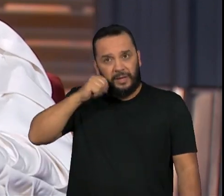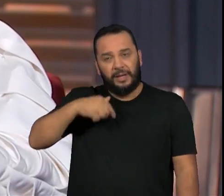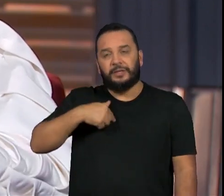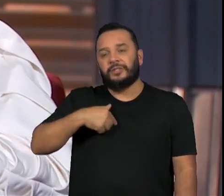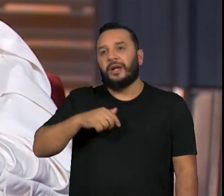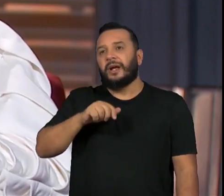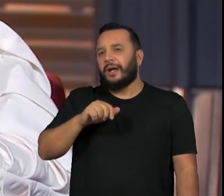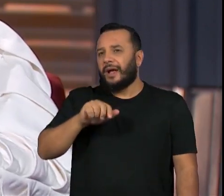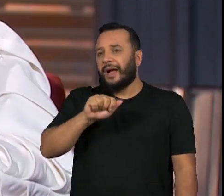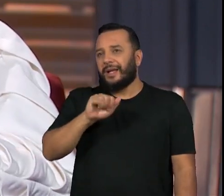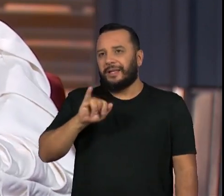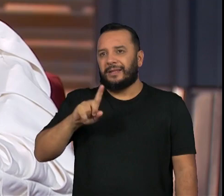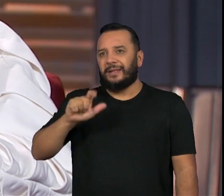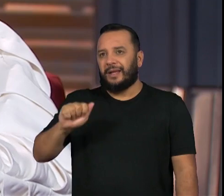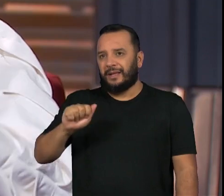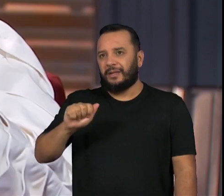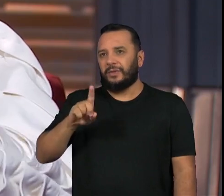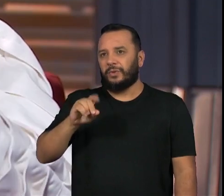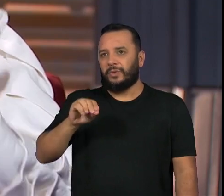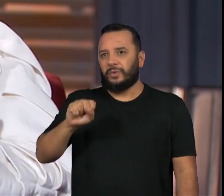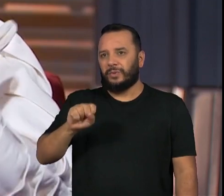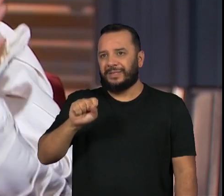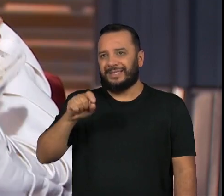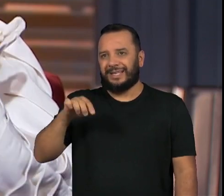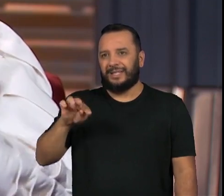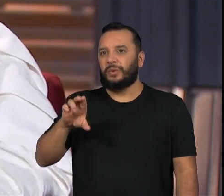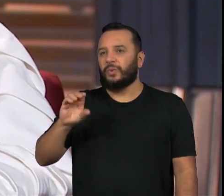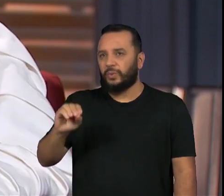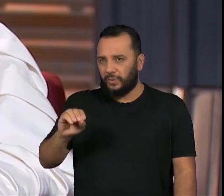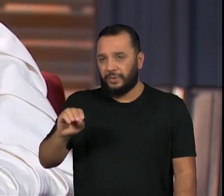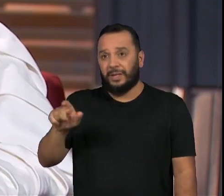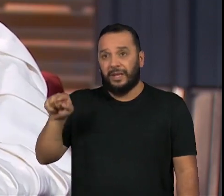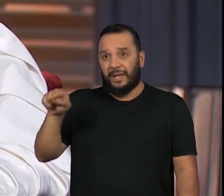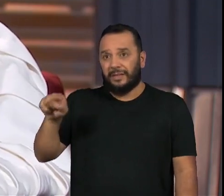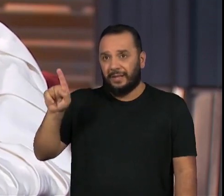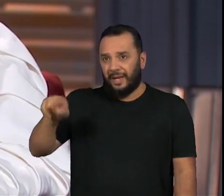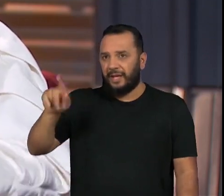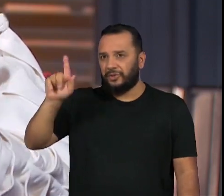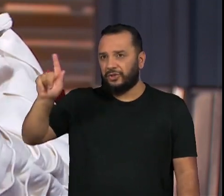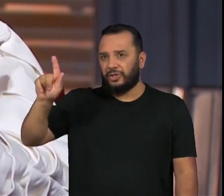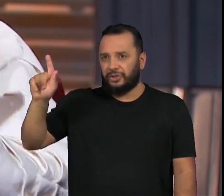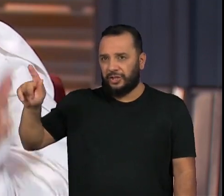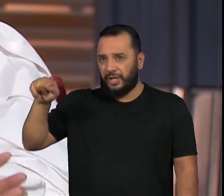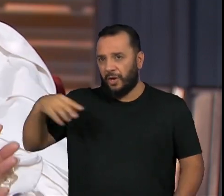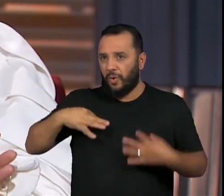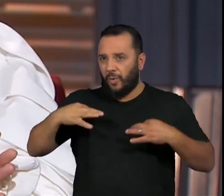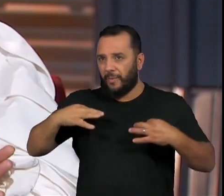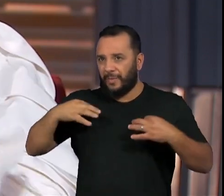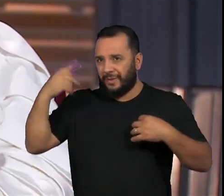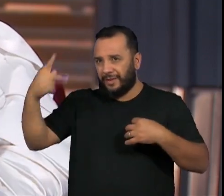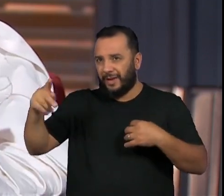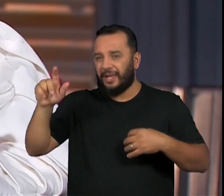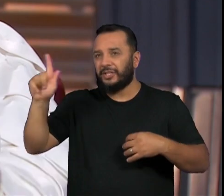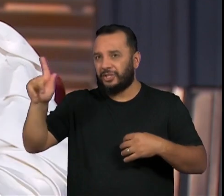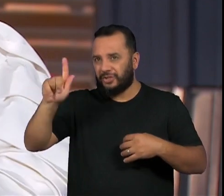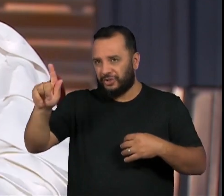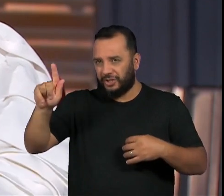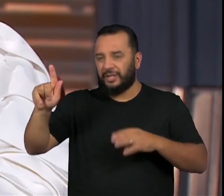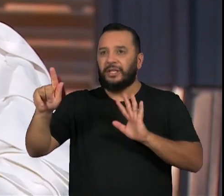e graduamos como GG, e todas as outras estão em função daquilo. Né? Então, a gente já tem uma tabela